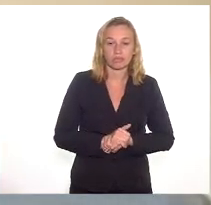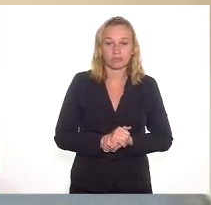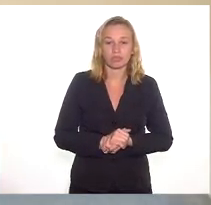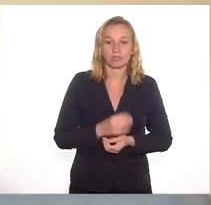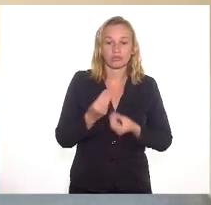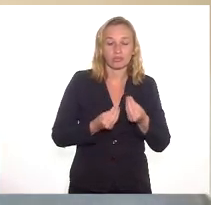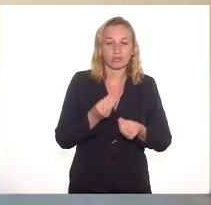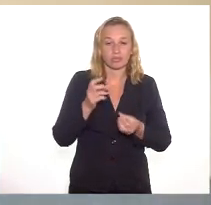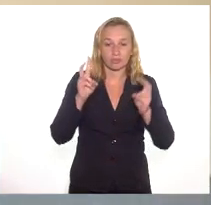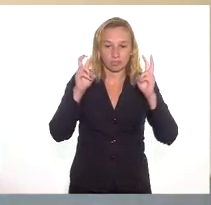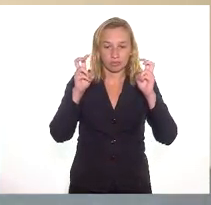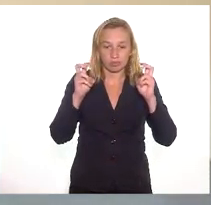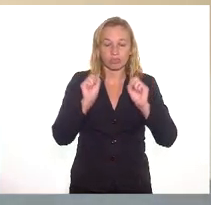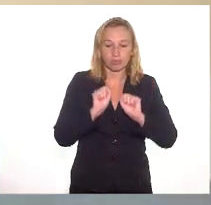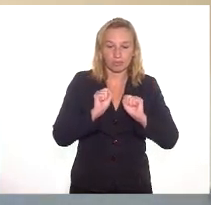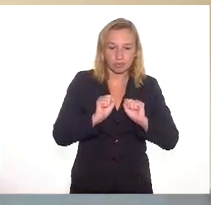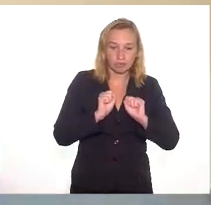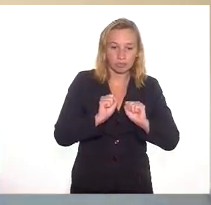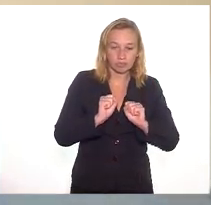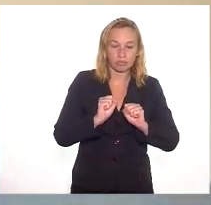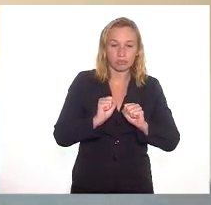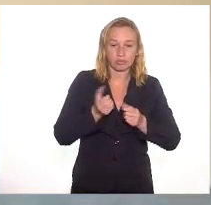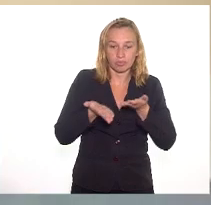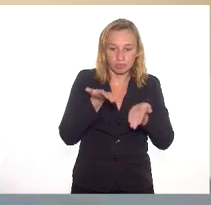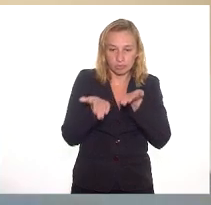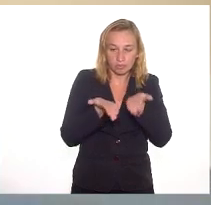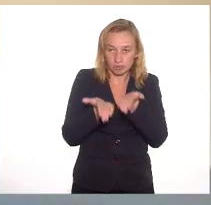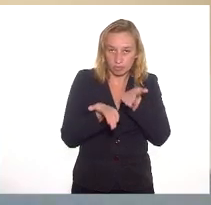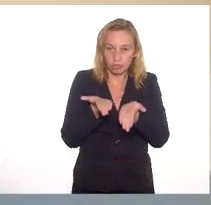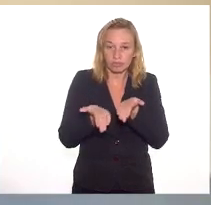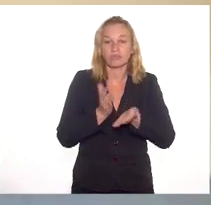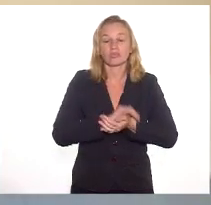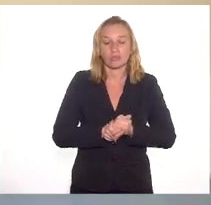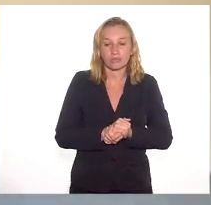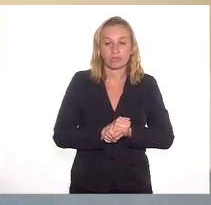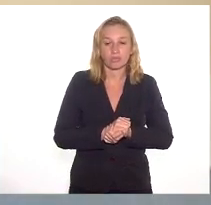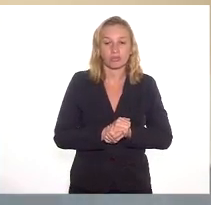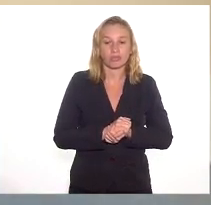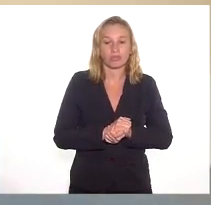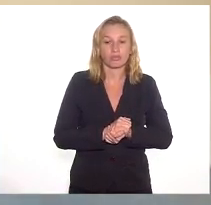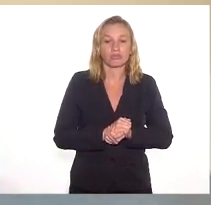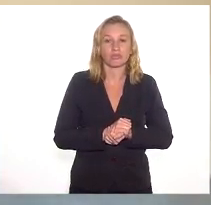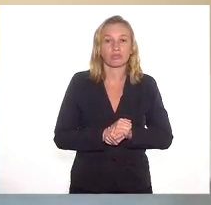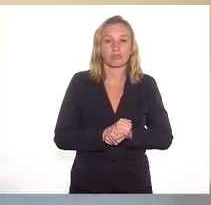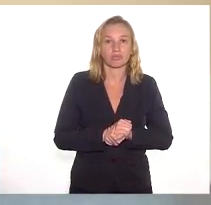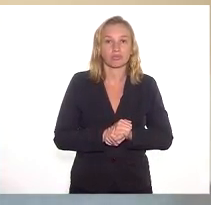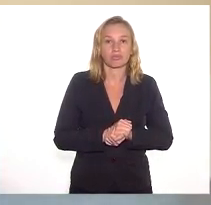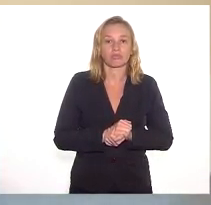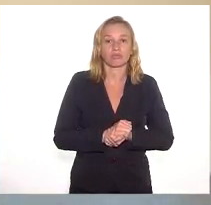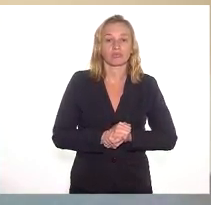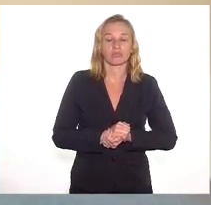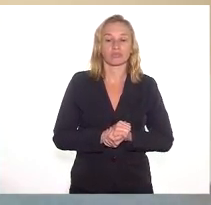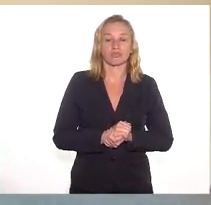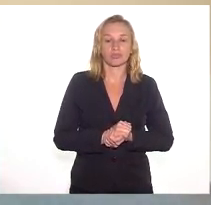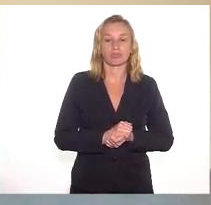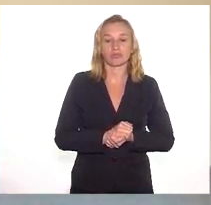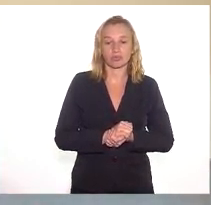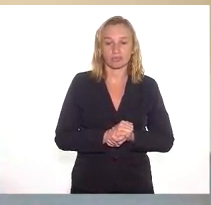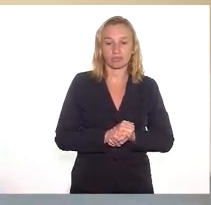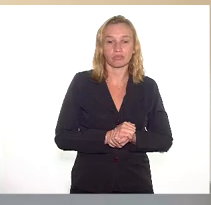esse tema pode vir a ser, deve ser tratado, pode não, deve ser tratado, o deputado tem razão nisso, no